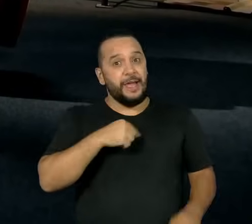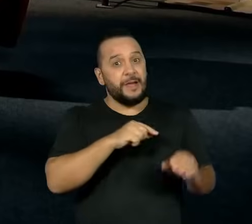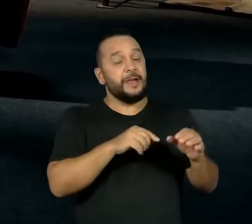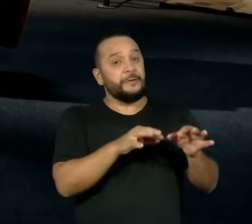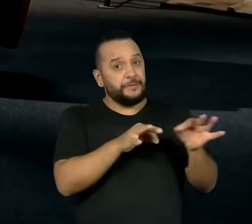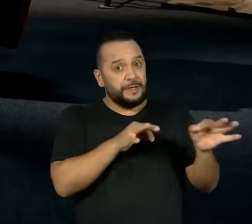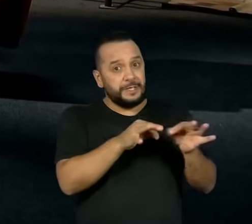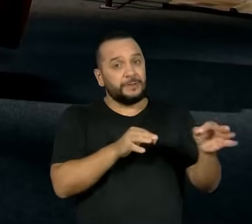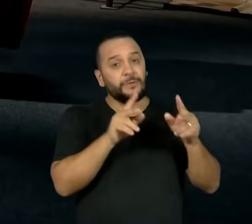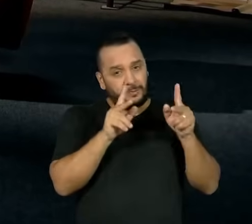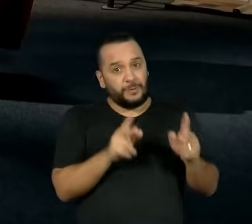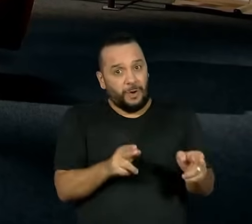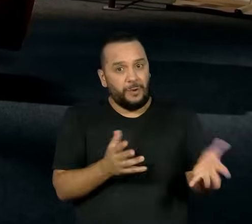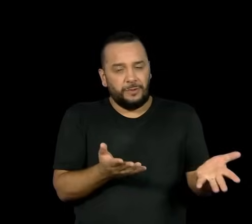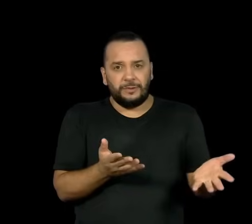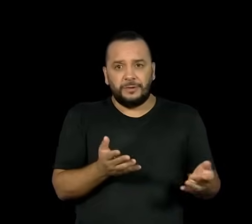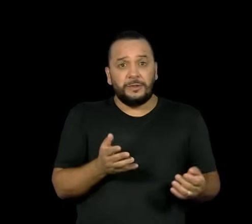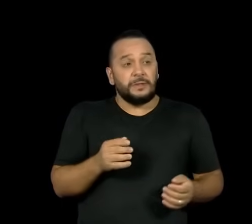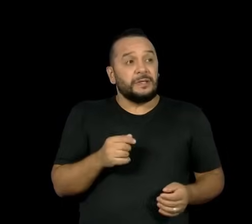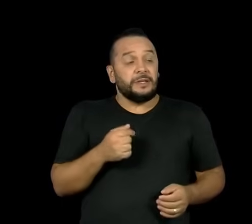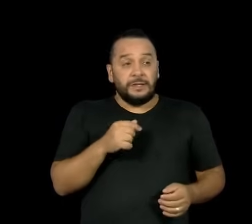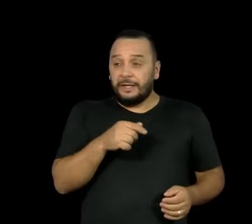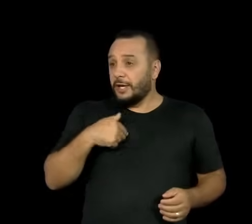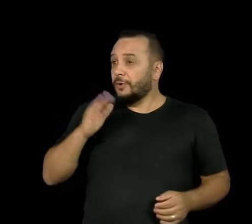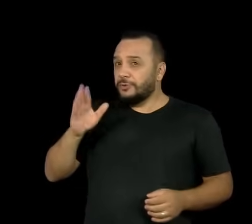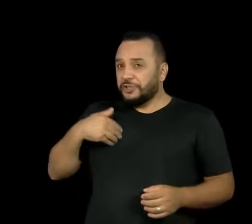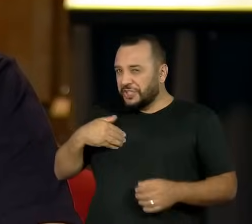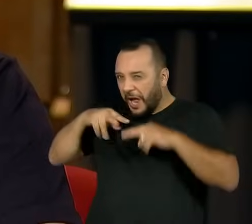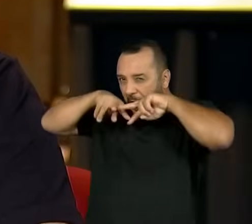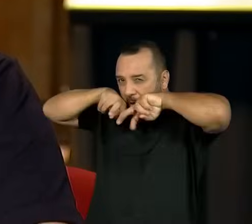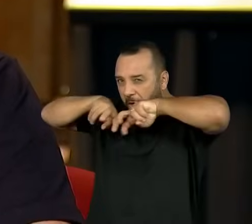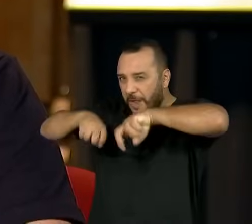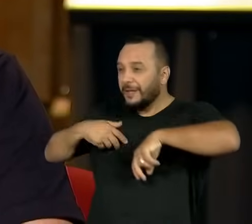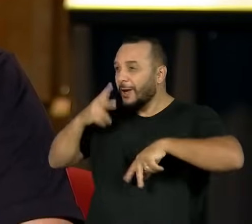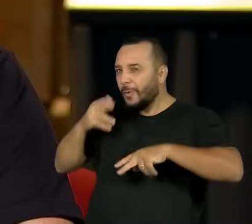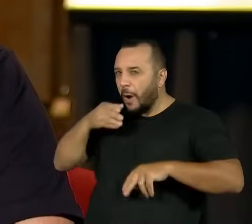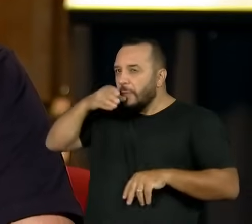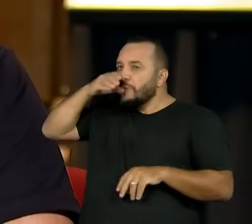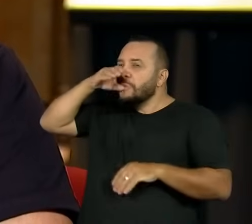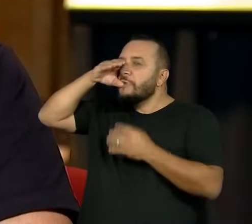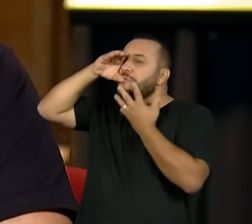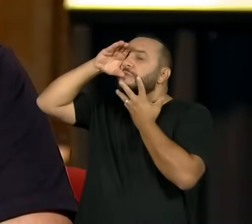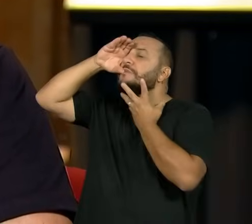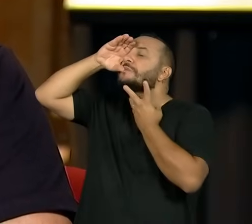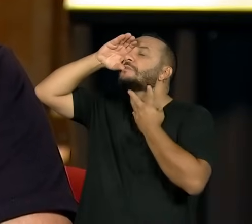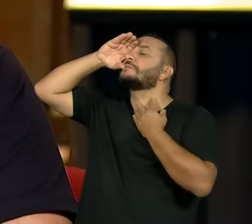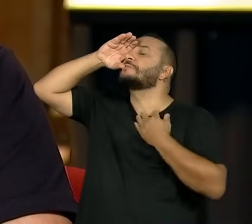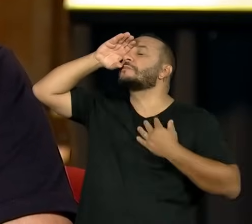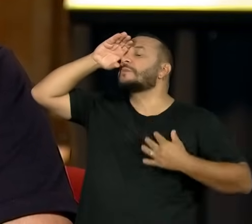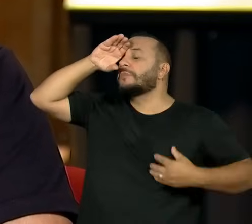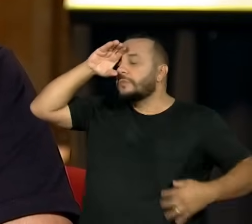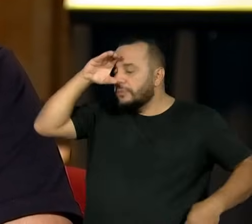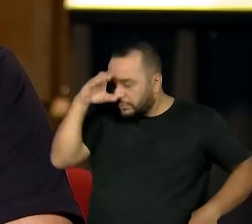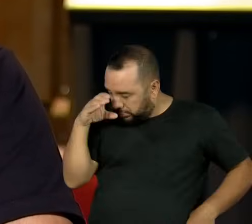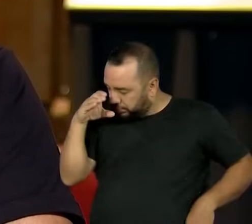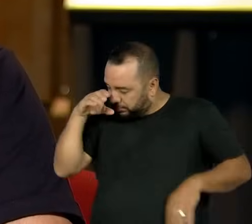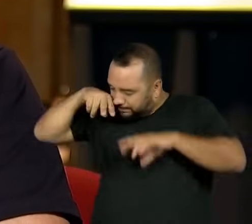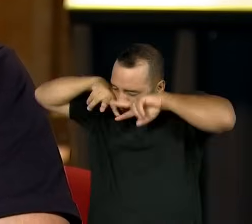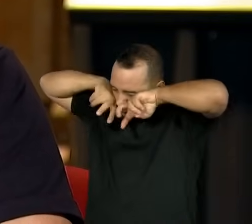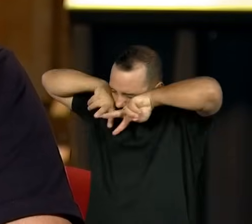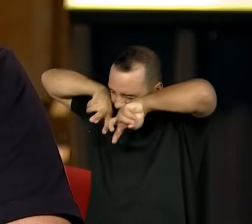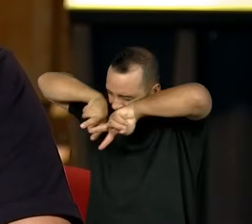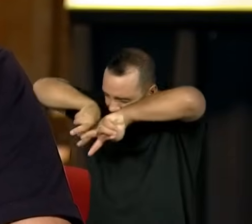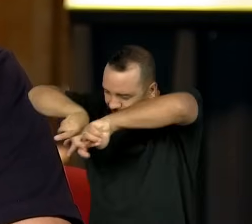copo. Você já deu um gole e uma olhada lá no fundo. O que você viu? Taz, quando a gente